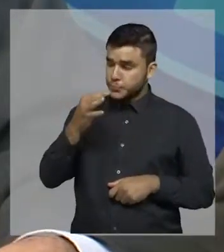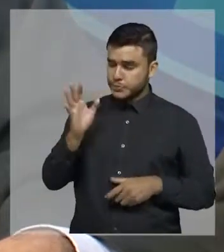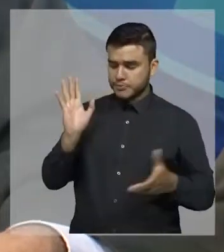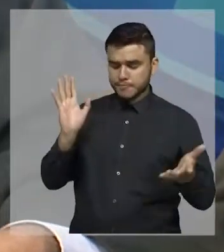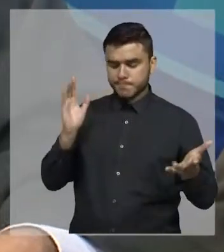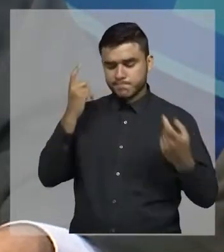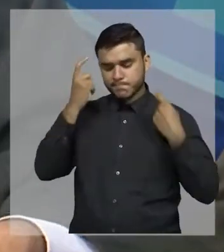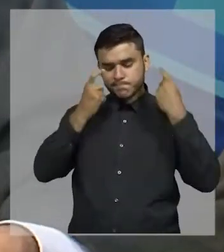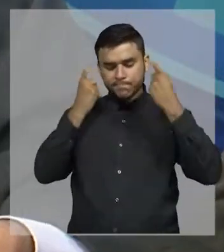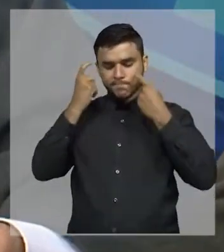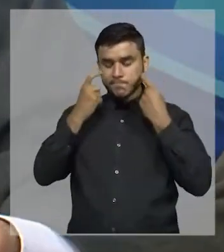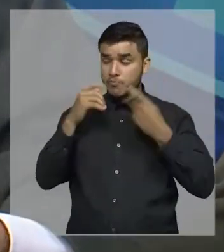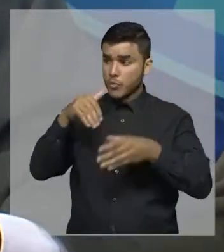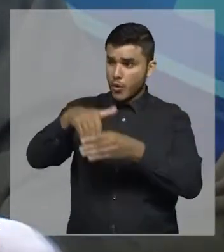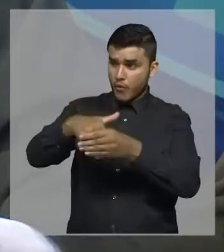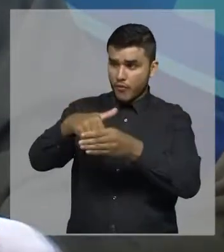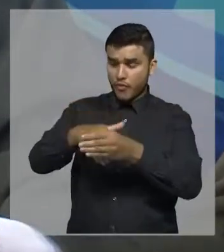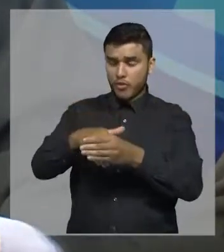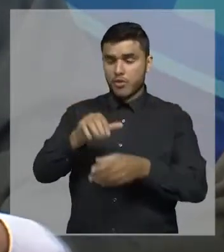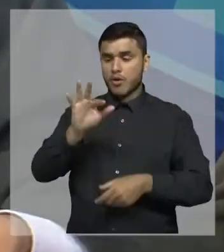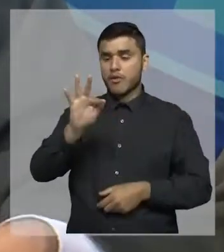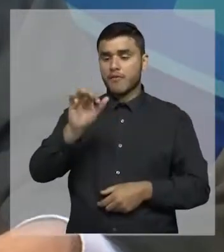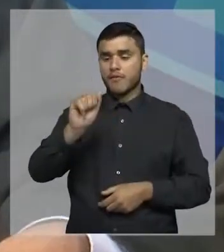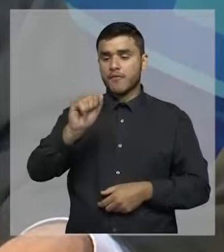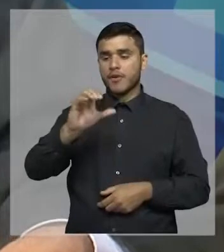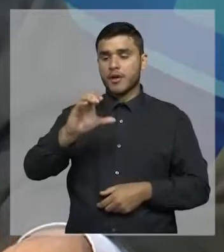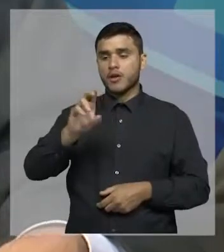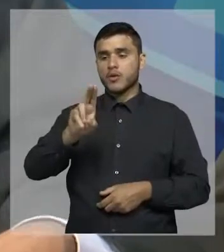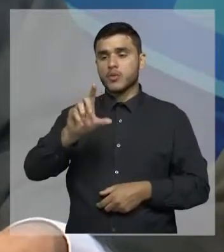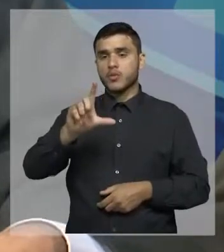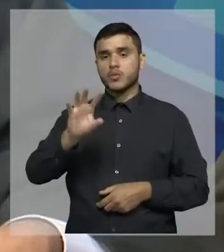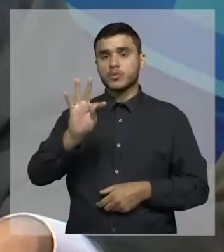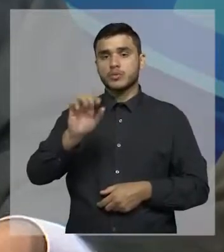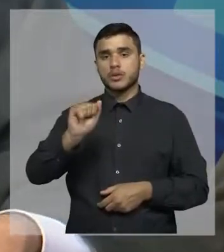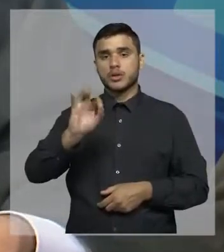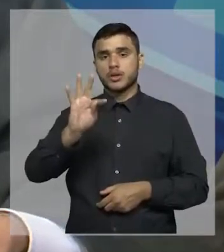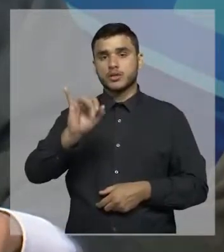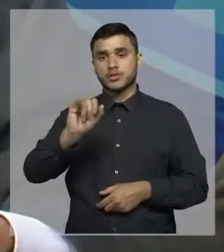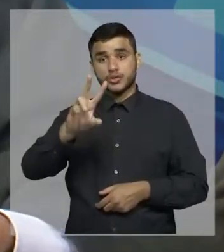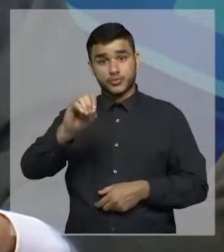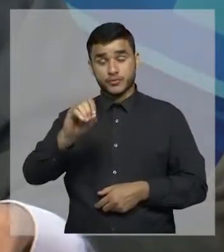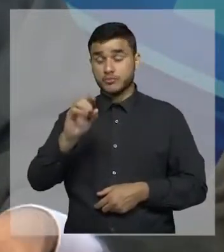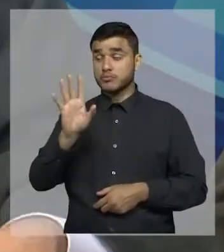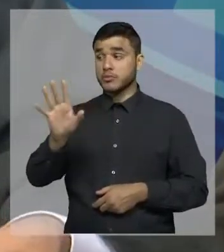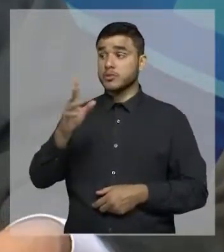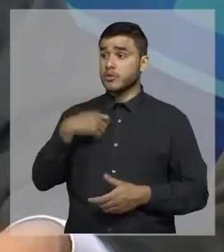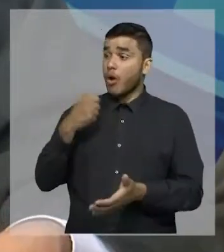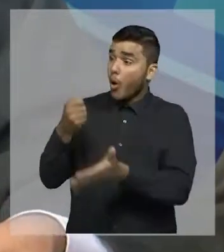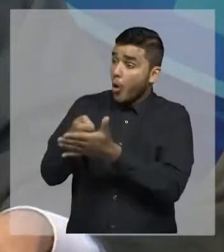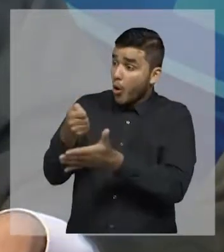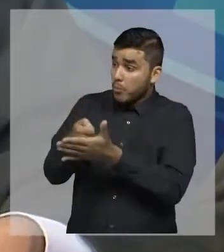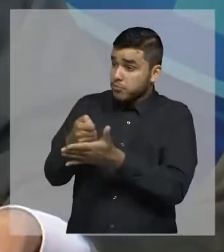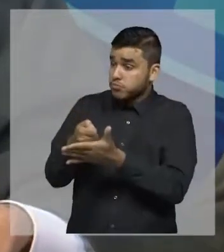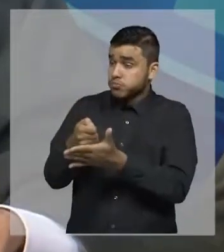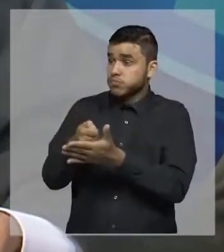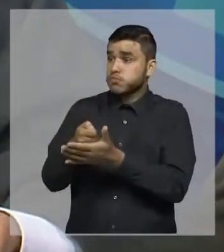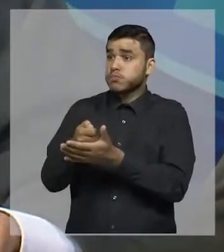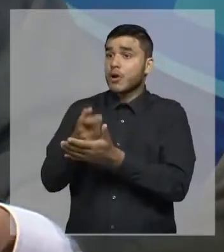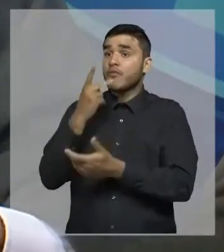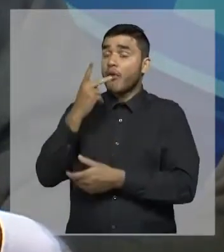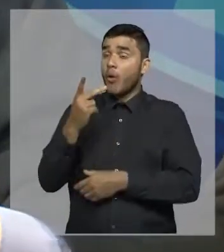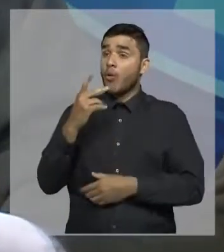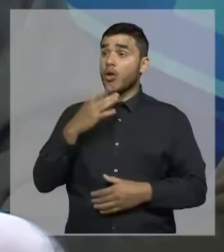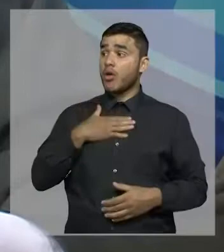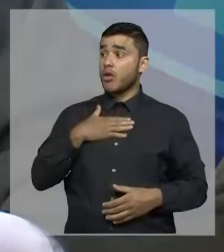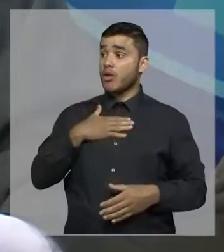a falta de obrigação para ir votar pode levar uma certa parcela do eleitorado a dizer só vou votar